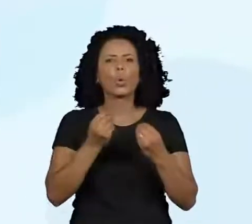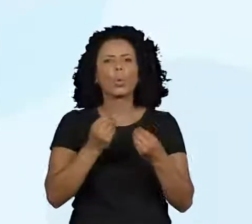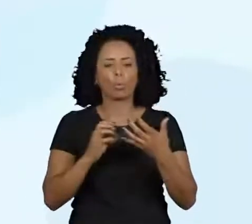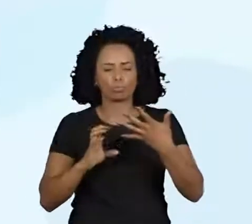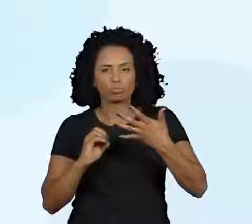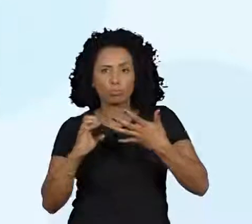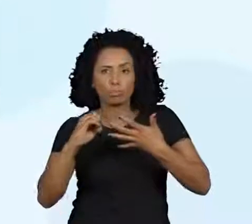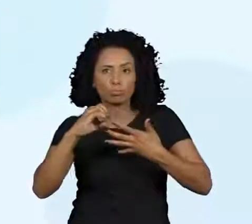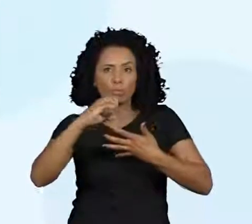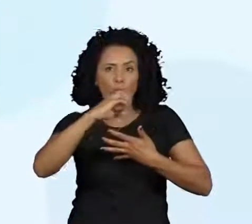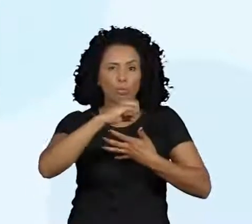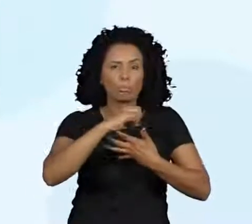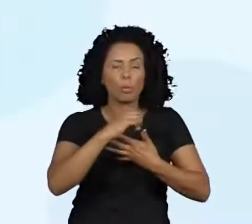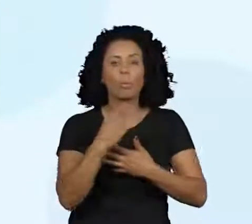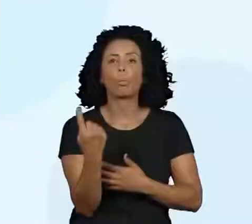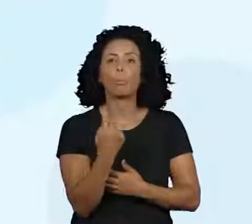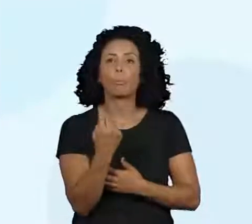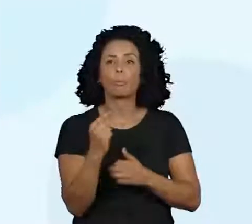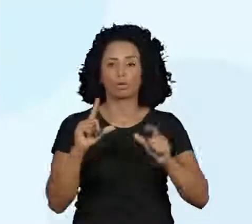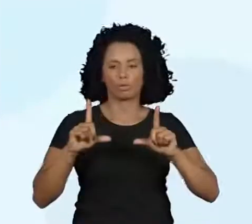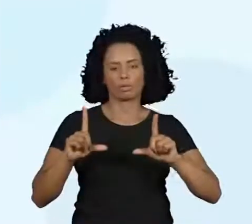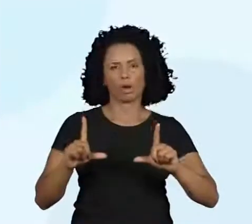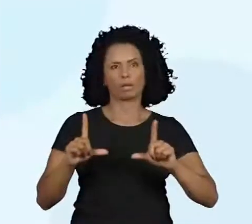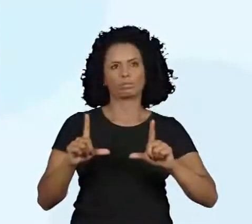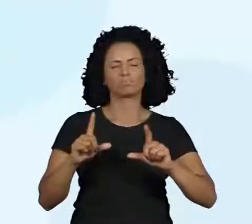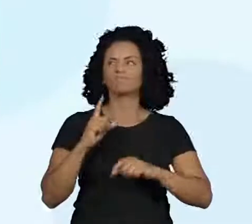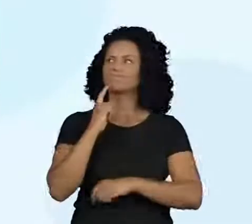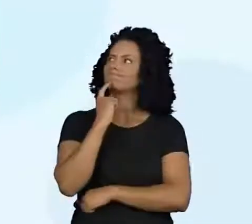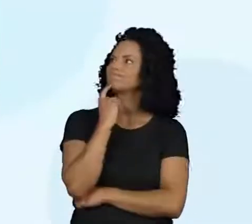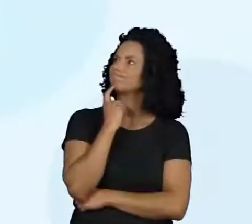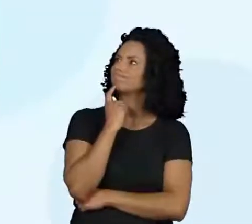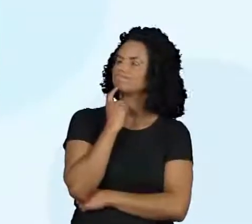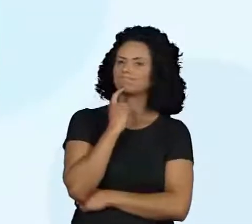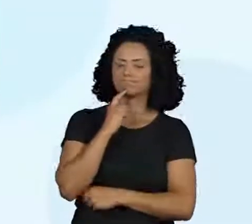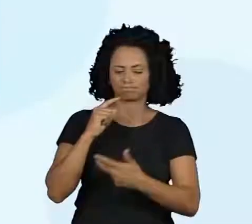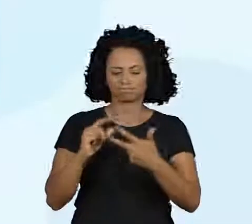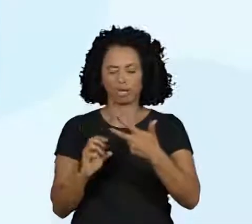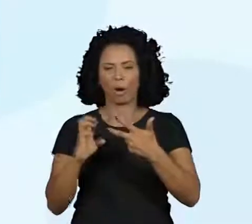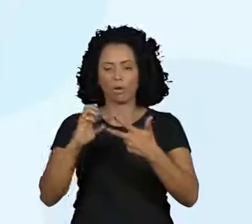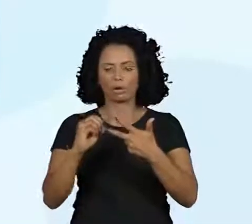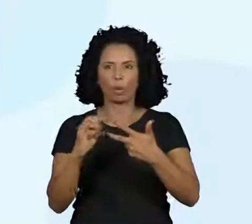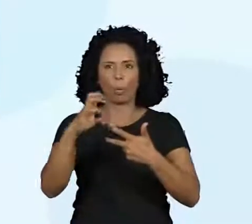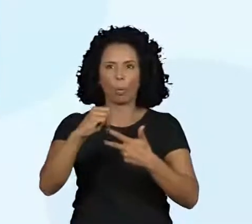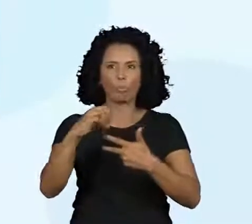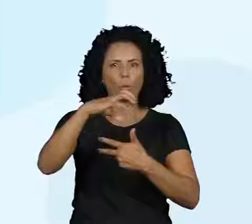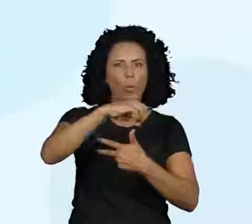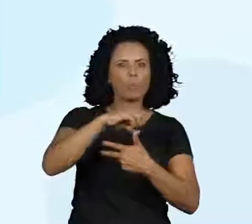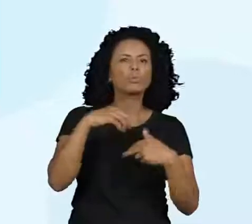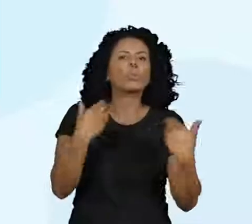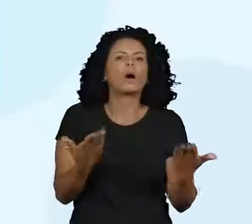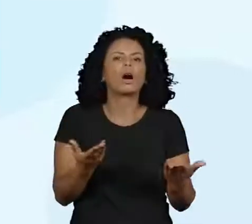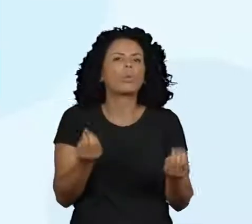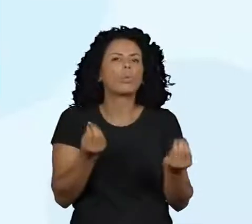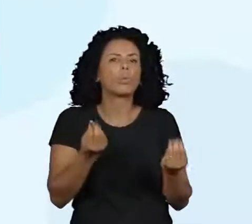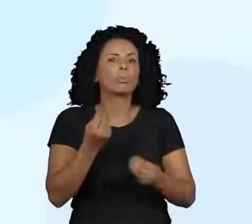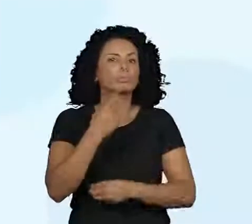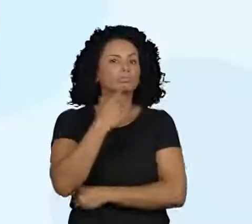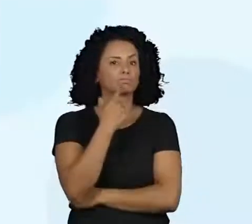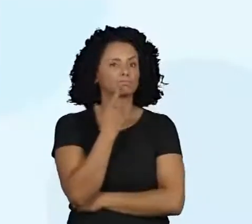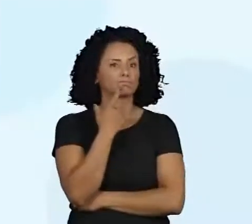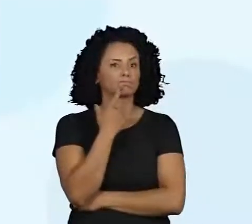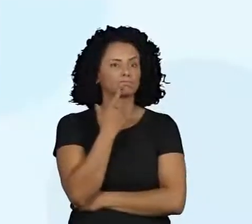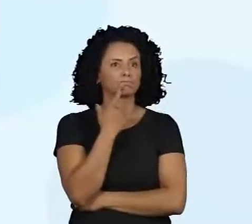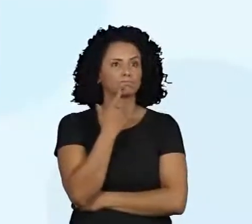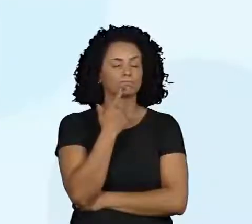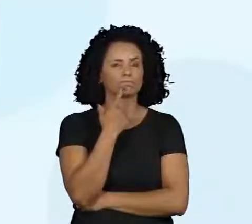primeiro quadro? Quem se alimenta de quem aqui nessa cadeia alimentar? A